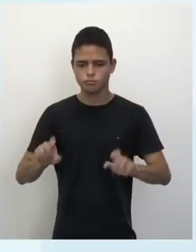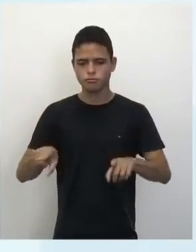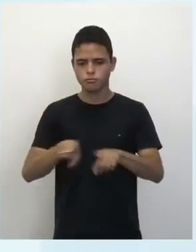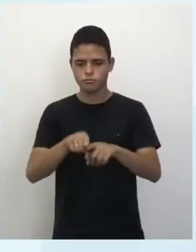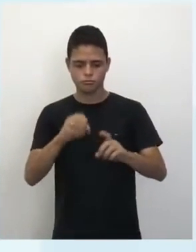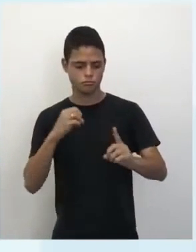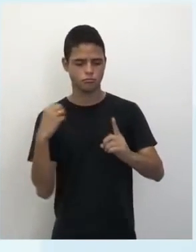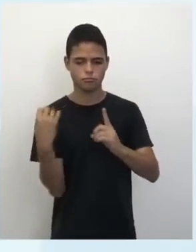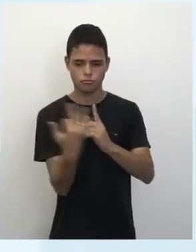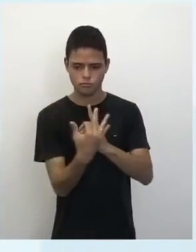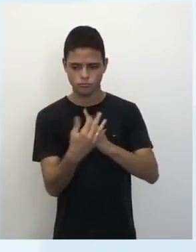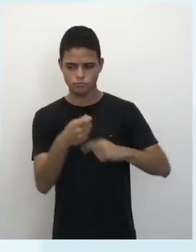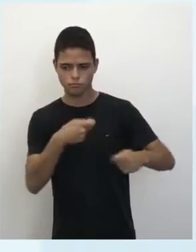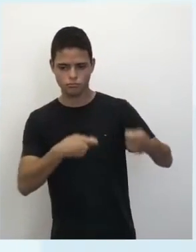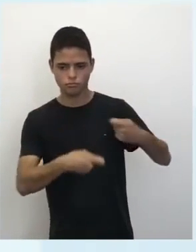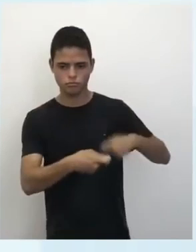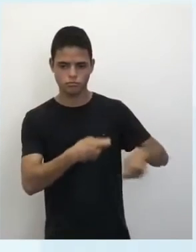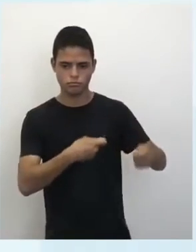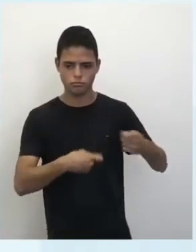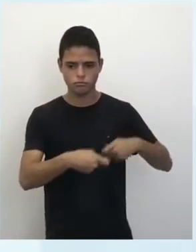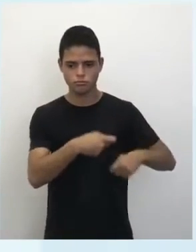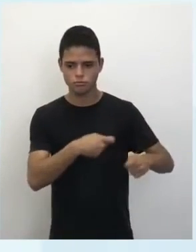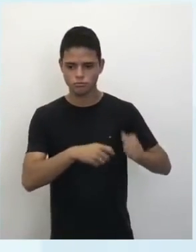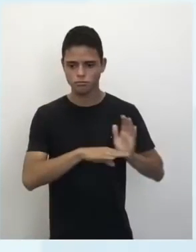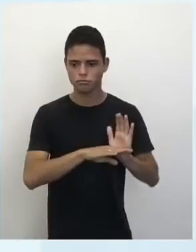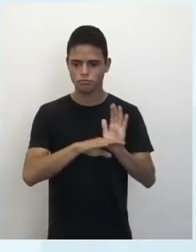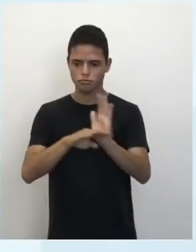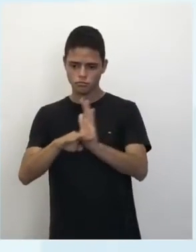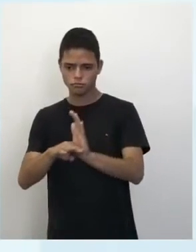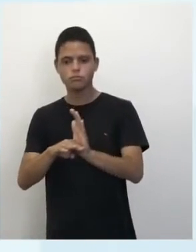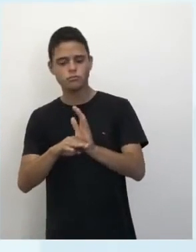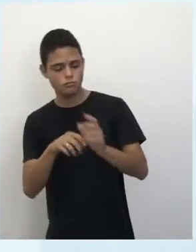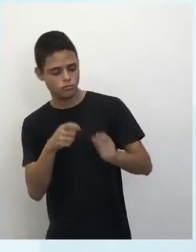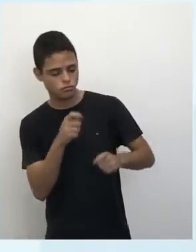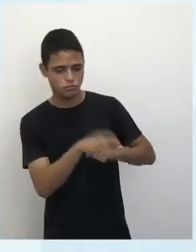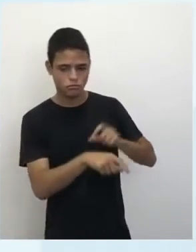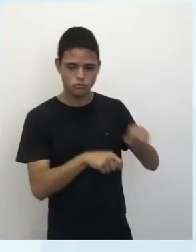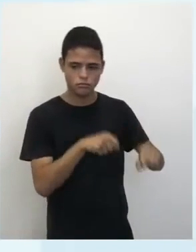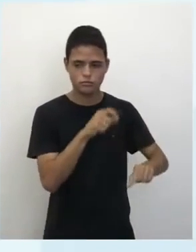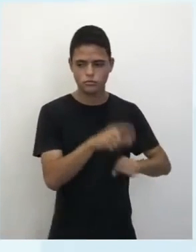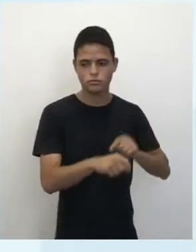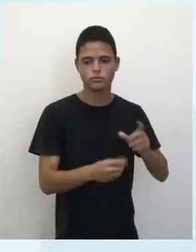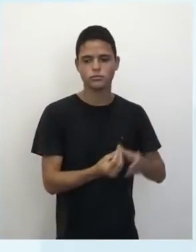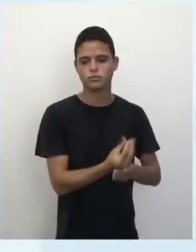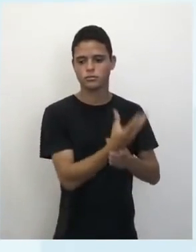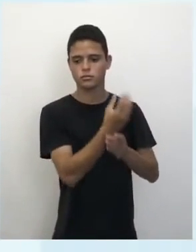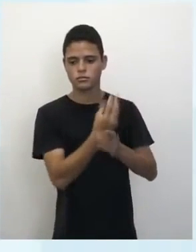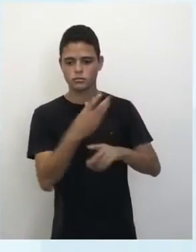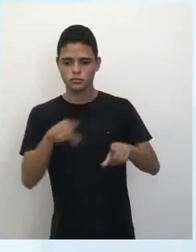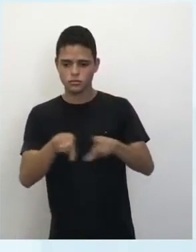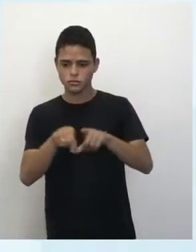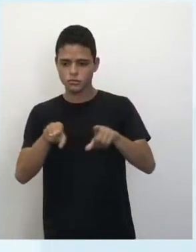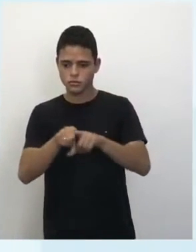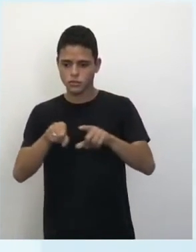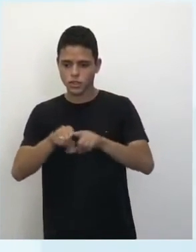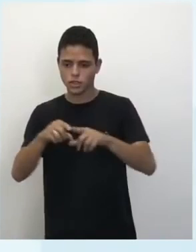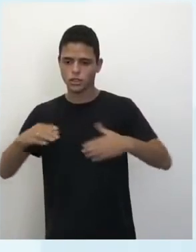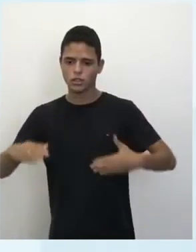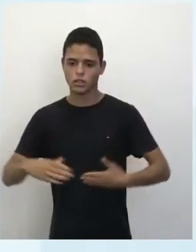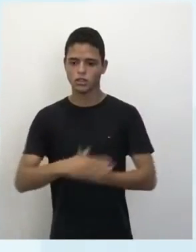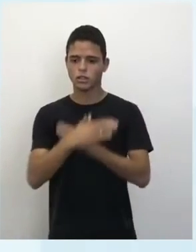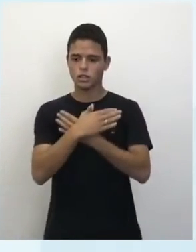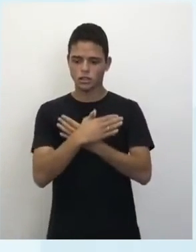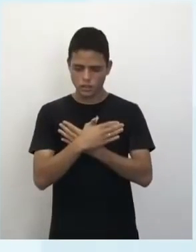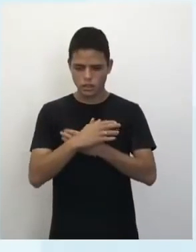estamental e a economia fundamentava-se no cultivo do milho. Já os astecas eram diferentes grupos